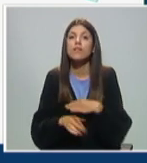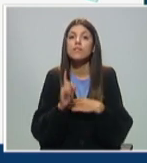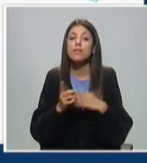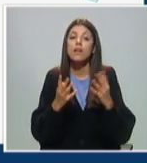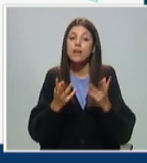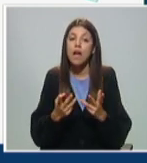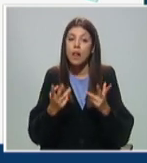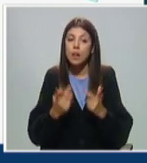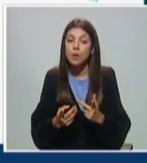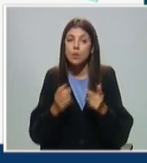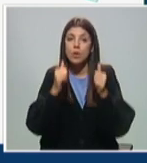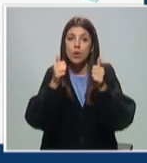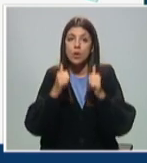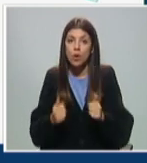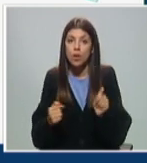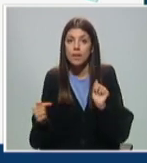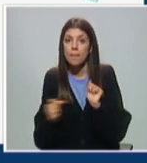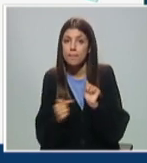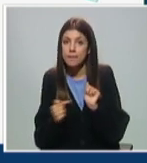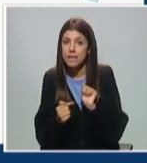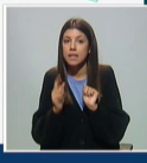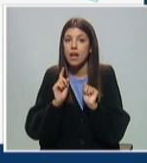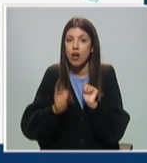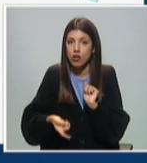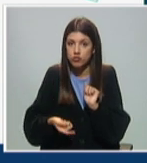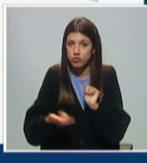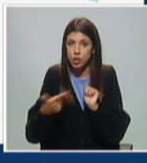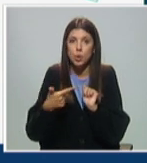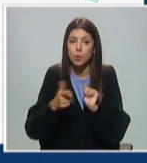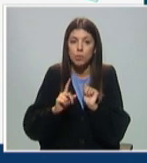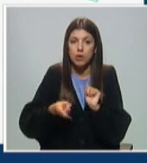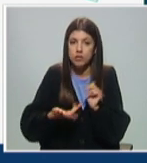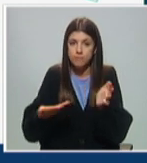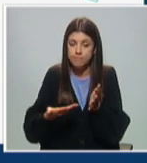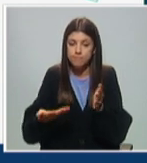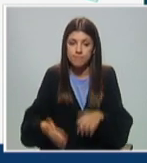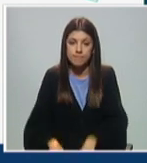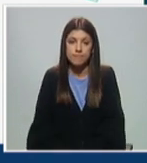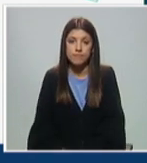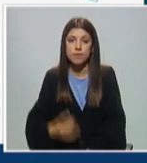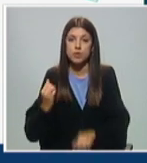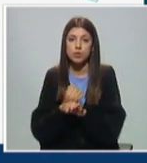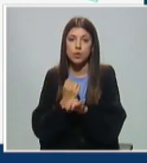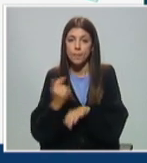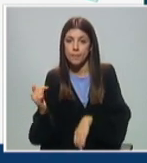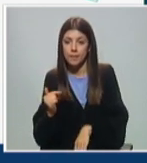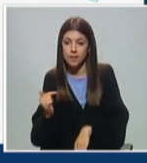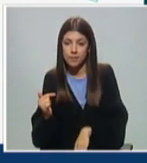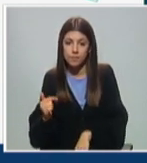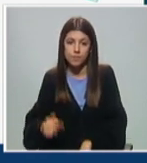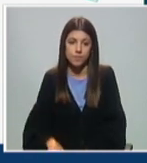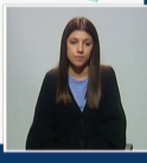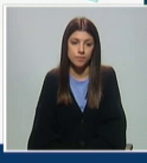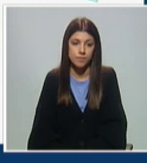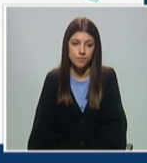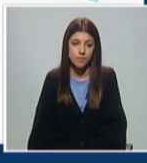foi a nota mínima ou a nota mais baixa da turma. Para isso, vamos escolher a função mínimo. E